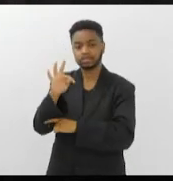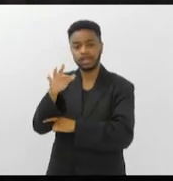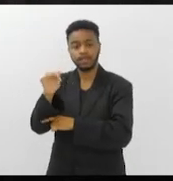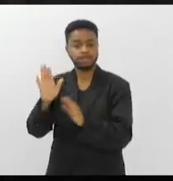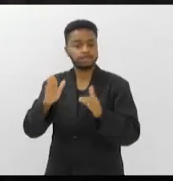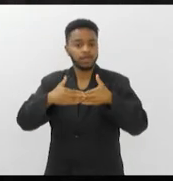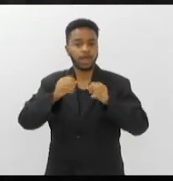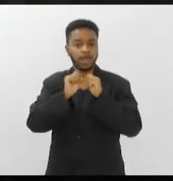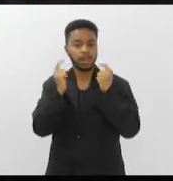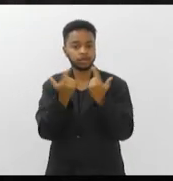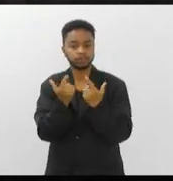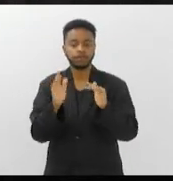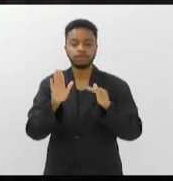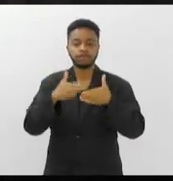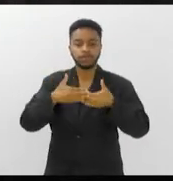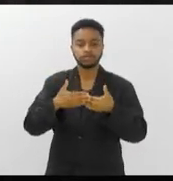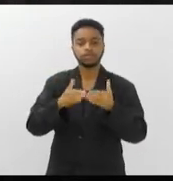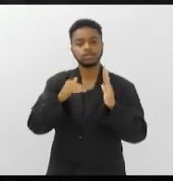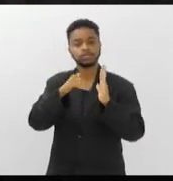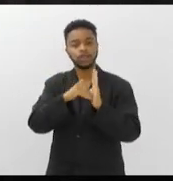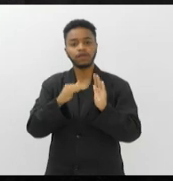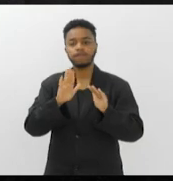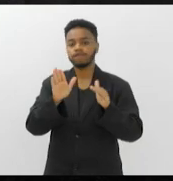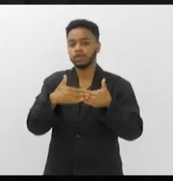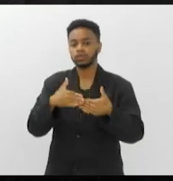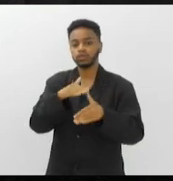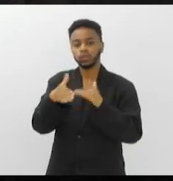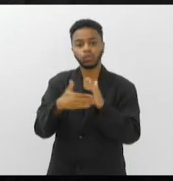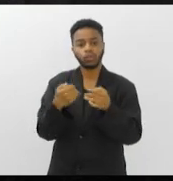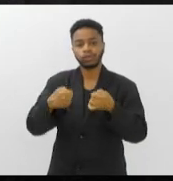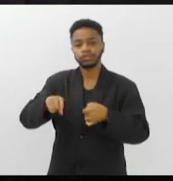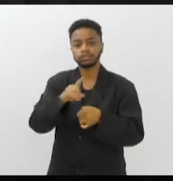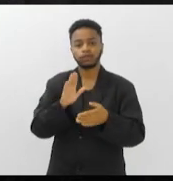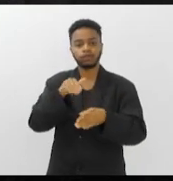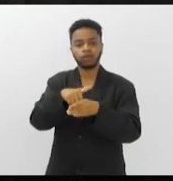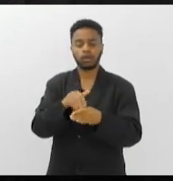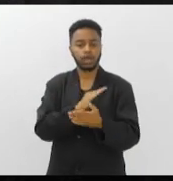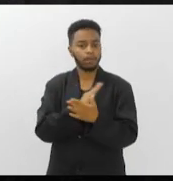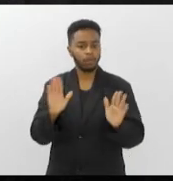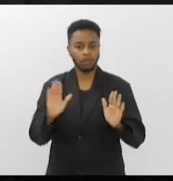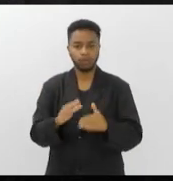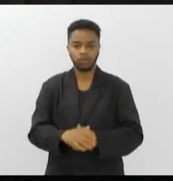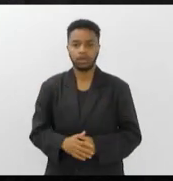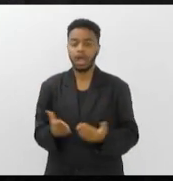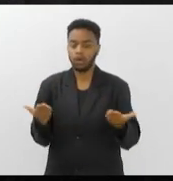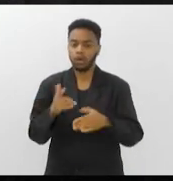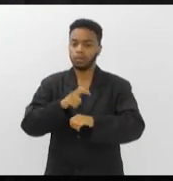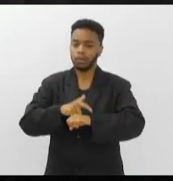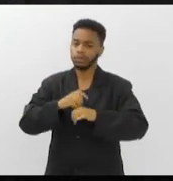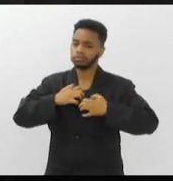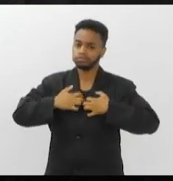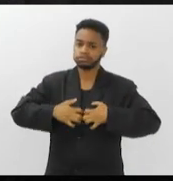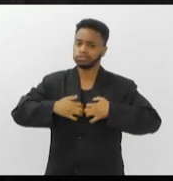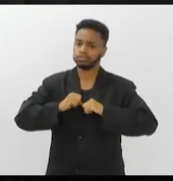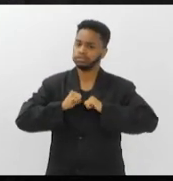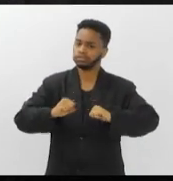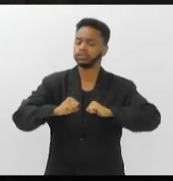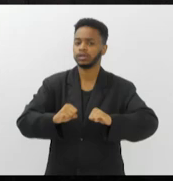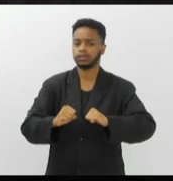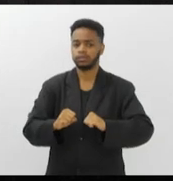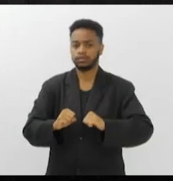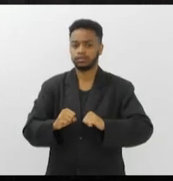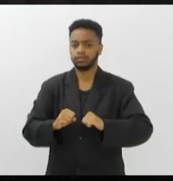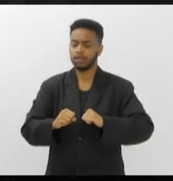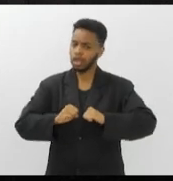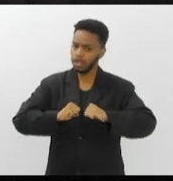Senado, fecha todo mundo e não precisa nem a população ir votar em mais ninguém. É um momento revoltante. É um momento